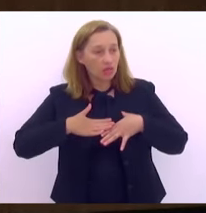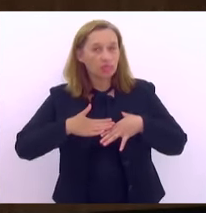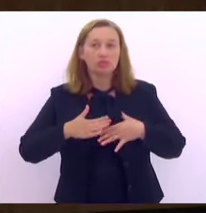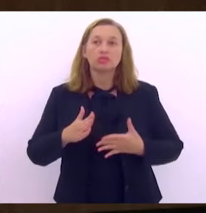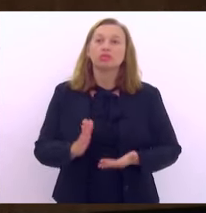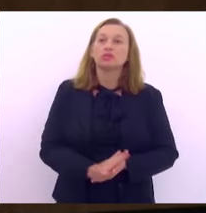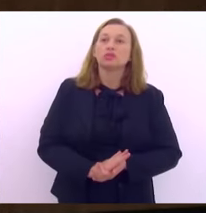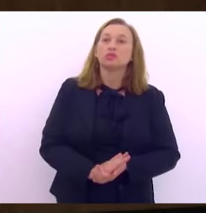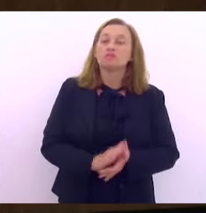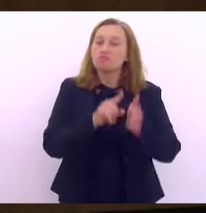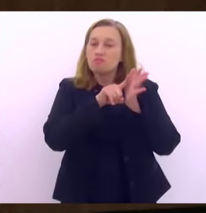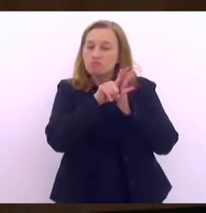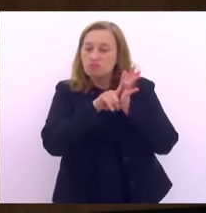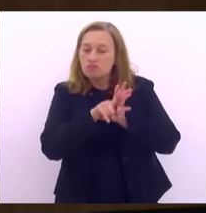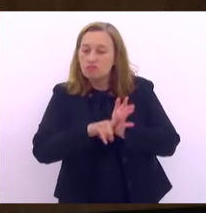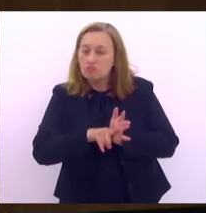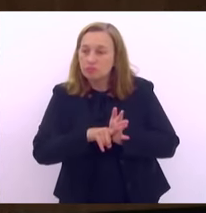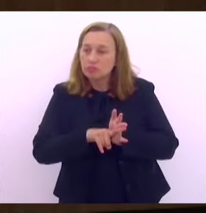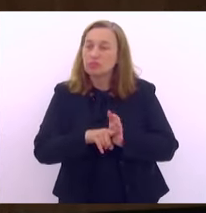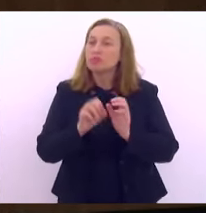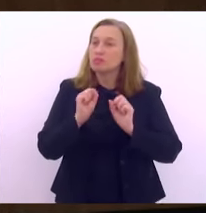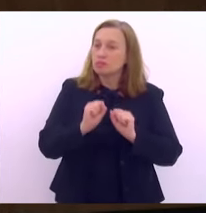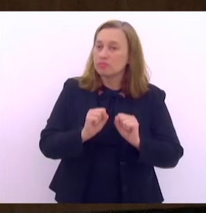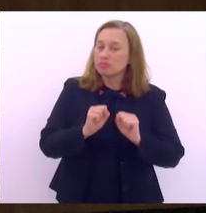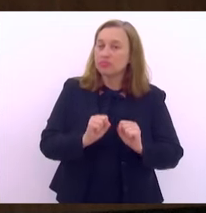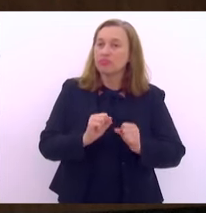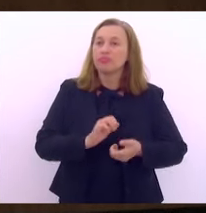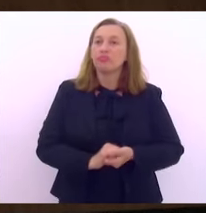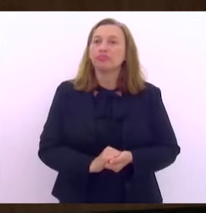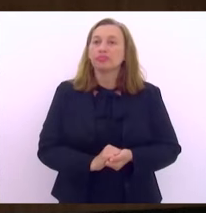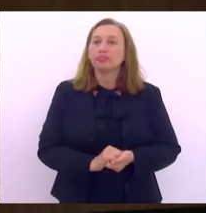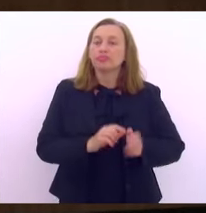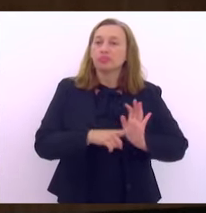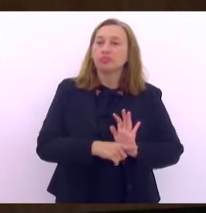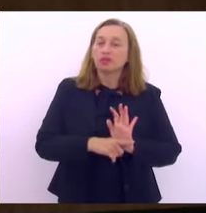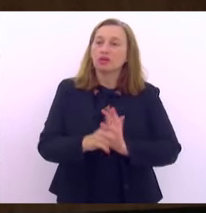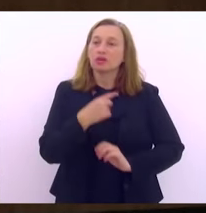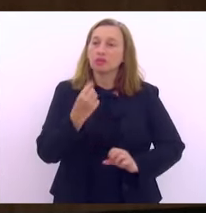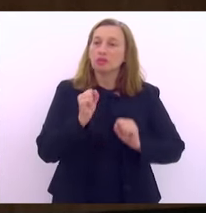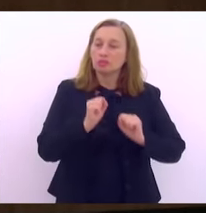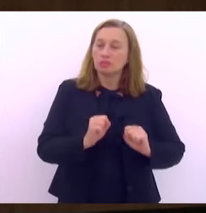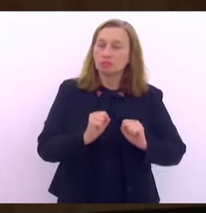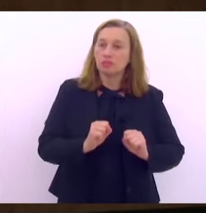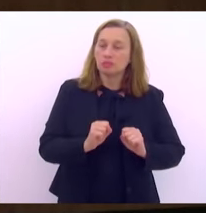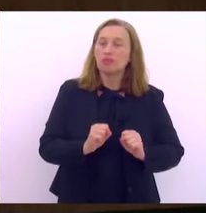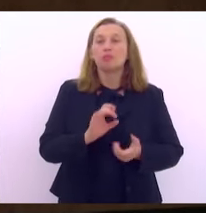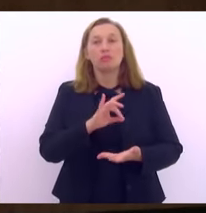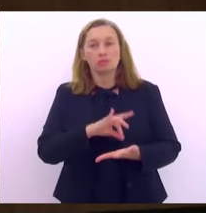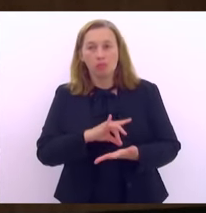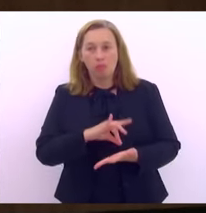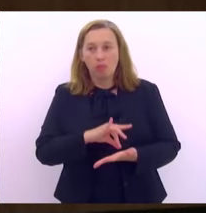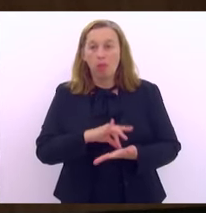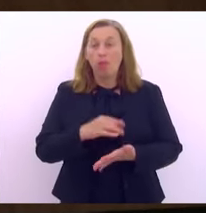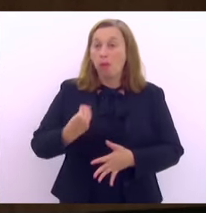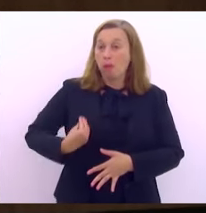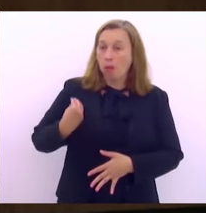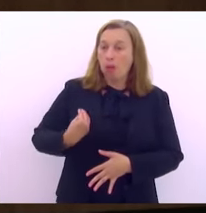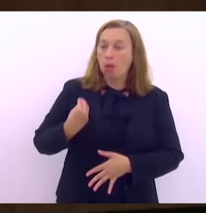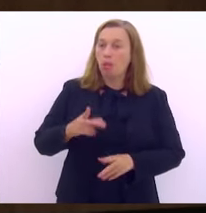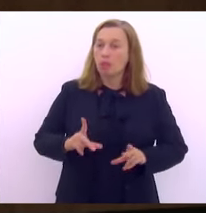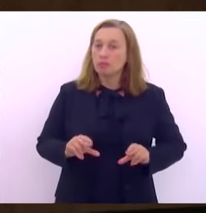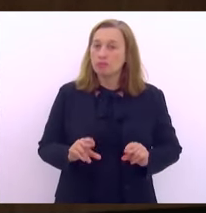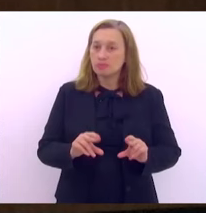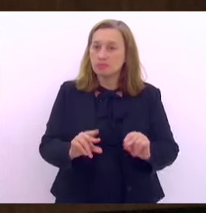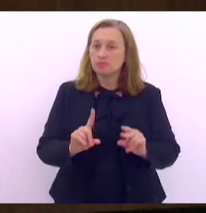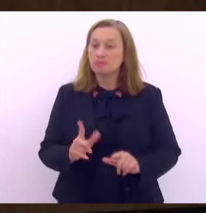um diagnóstico, ele pode fazer com que a gente possa fazer com que essa pessoa possa realmente sobreviver a um câncer e